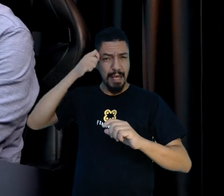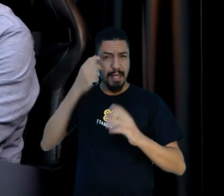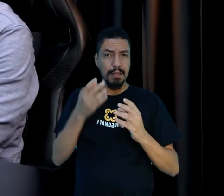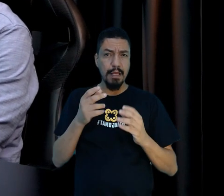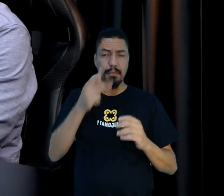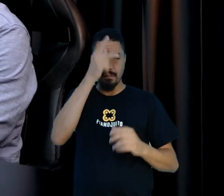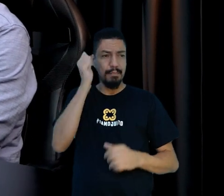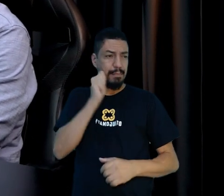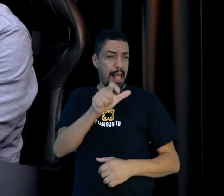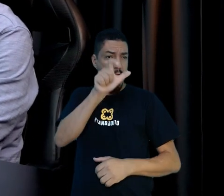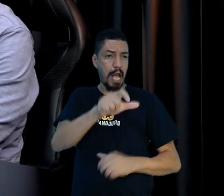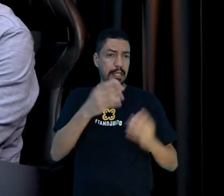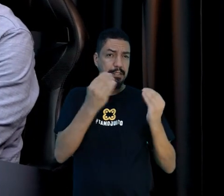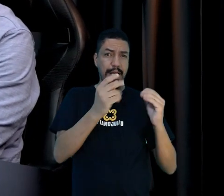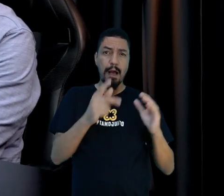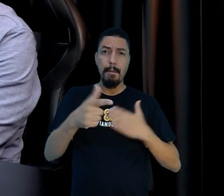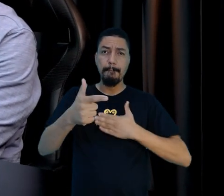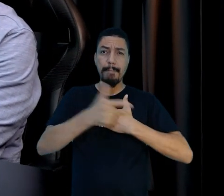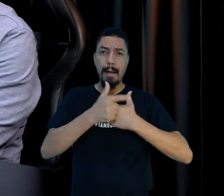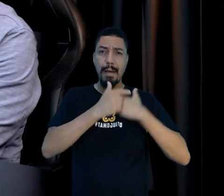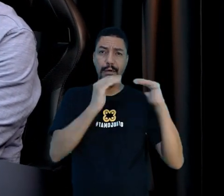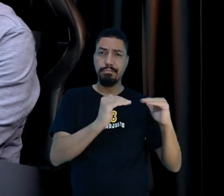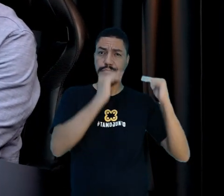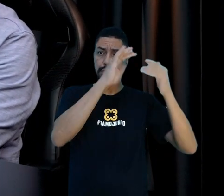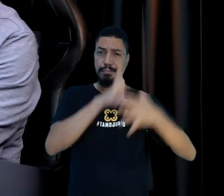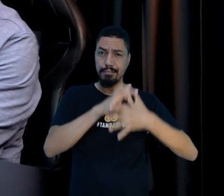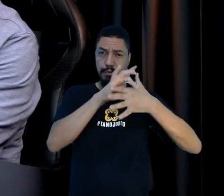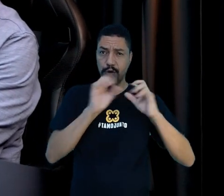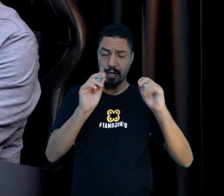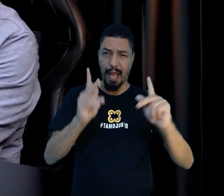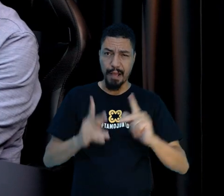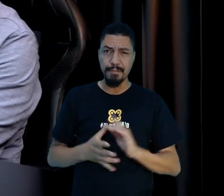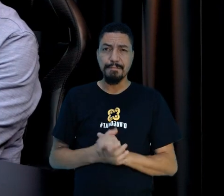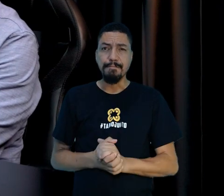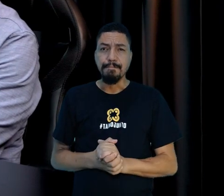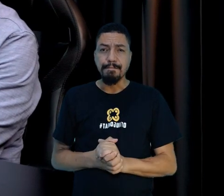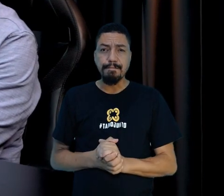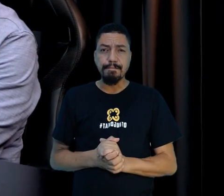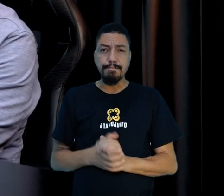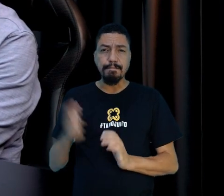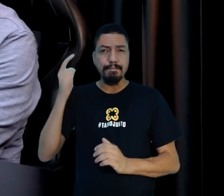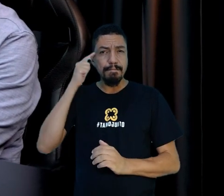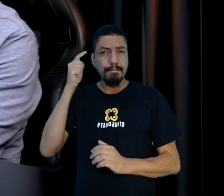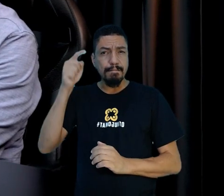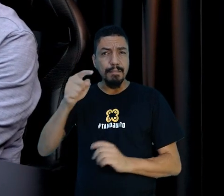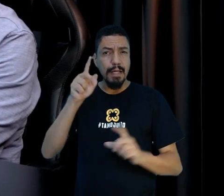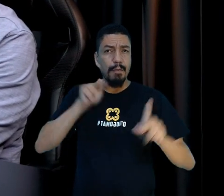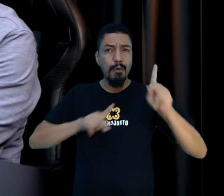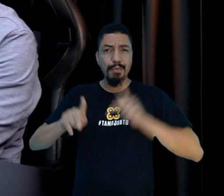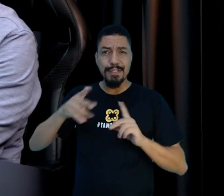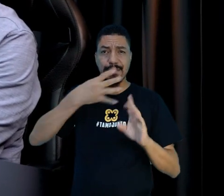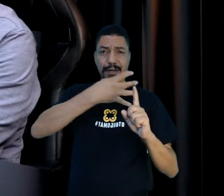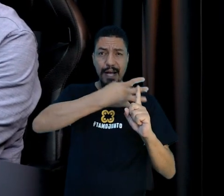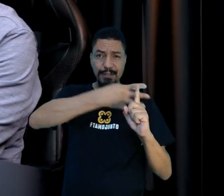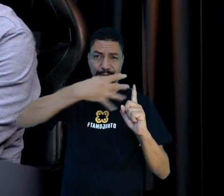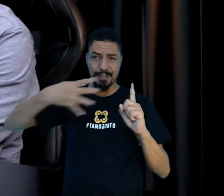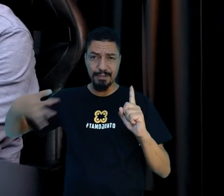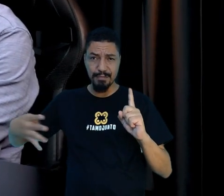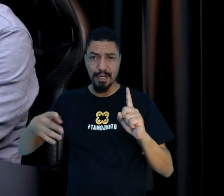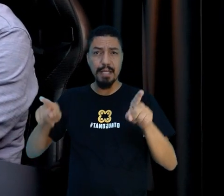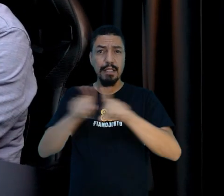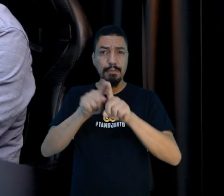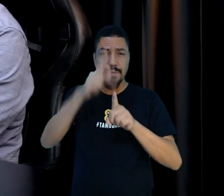cargo de liderança para mulheres, por exemplo, tal. Pensando na população LGBTQIA+, especificamente, não só,